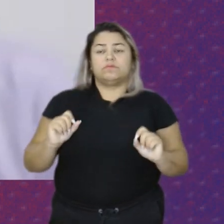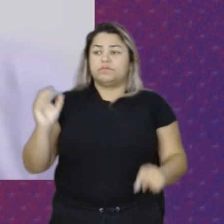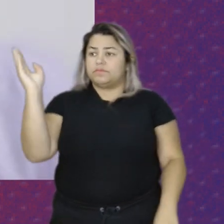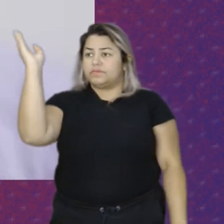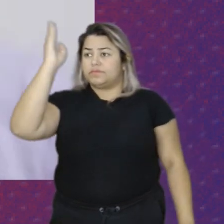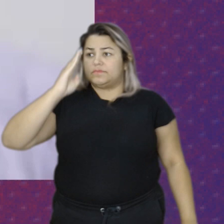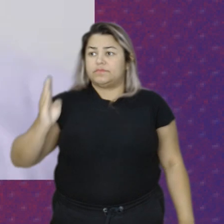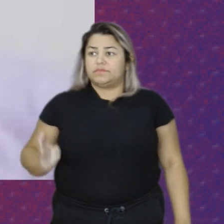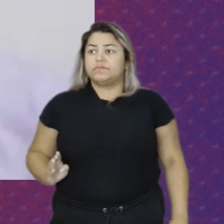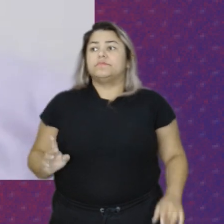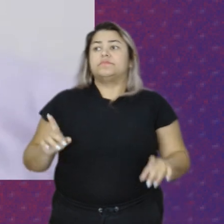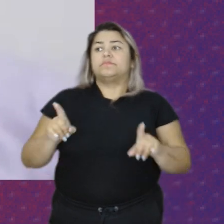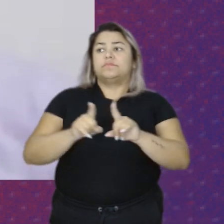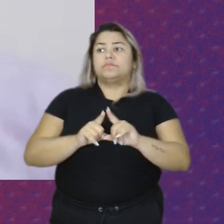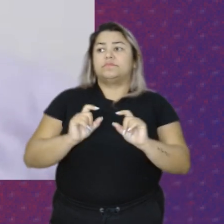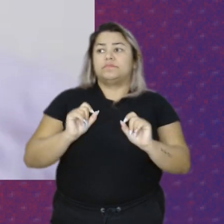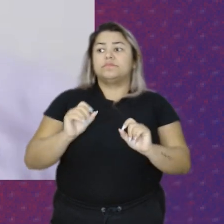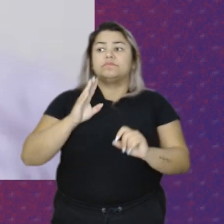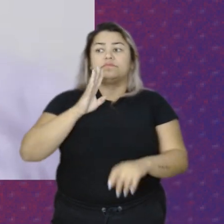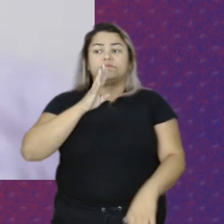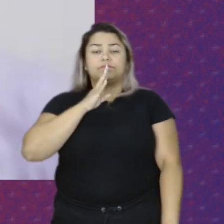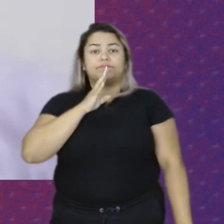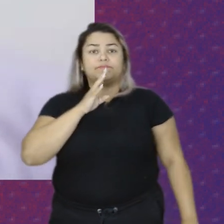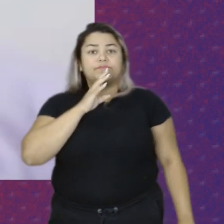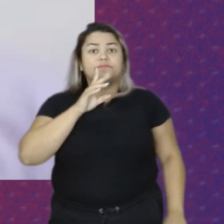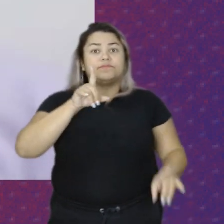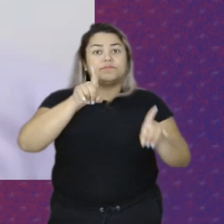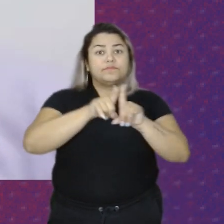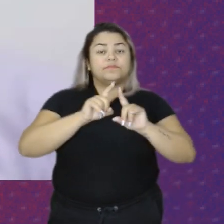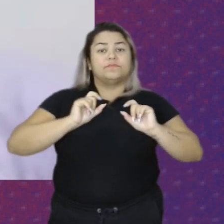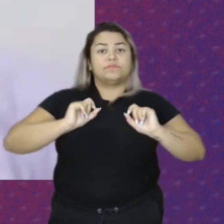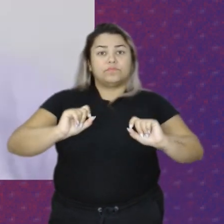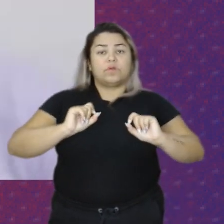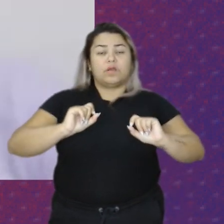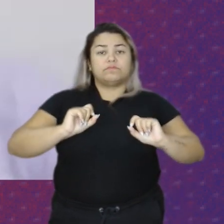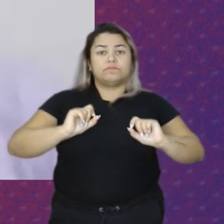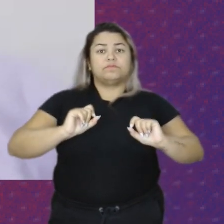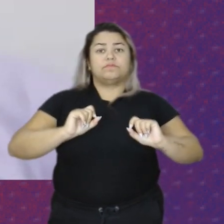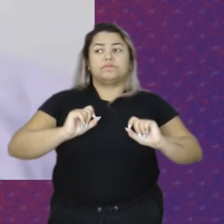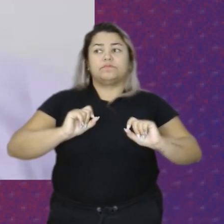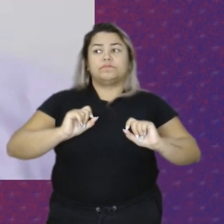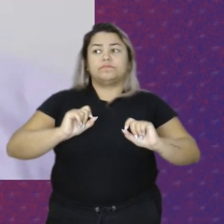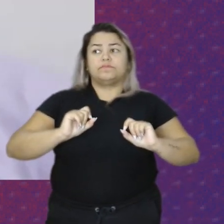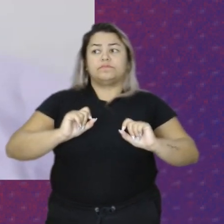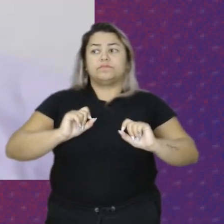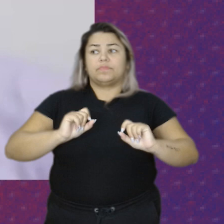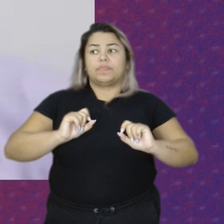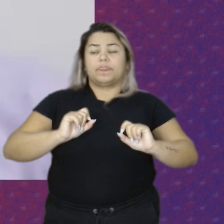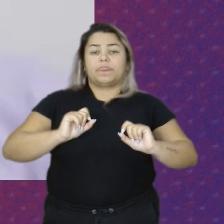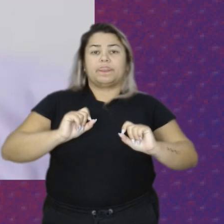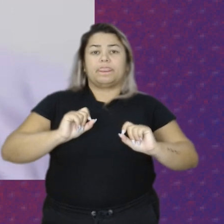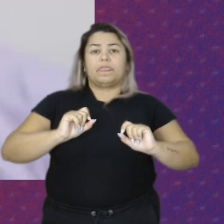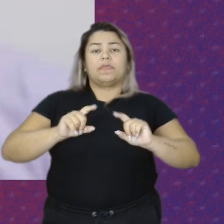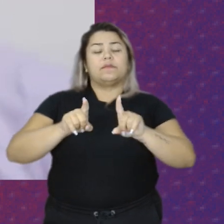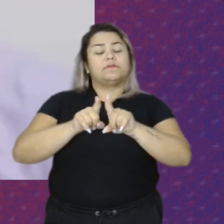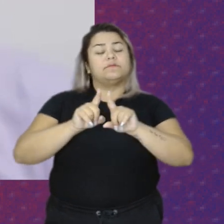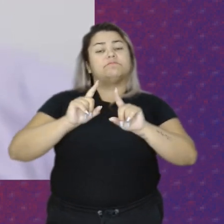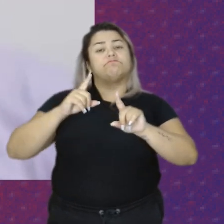para fortalecer as nossas lutas. Esse é um dos grandes objetivos dessa marcha, né? Para a gente